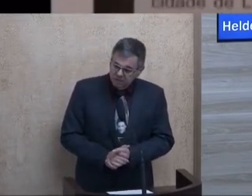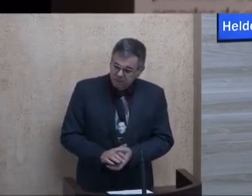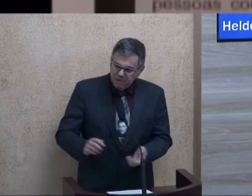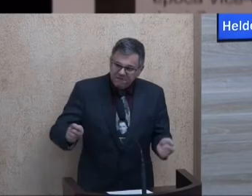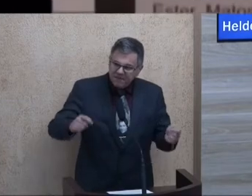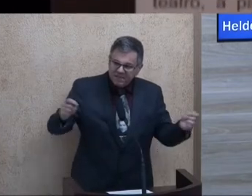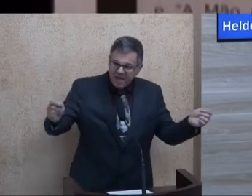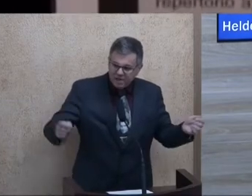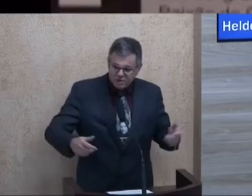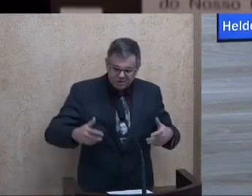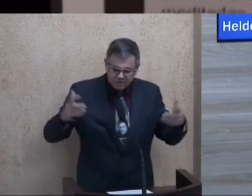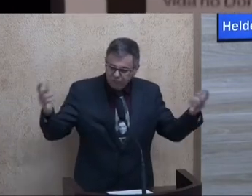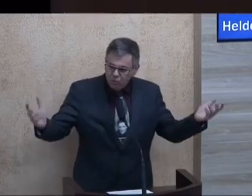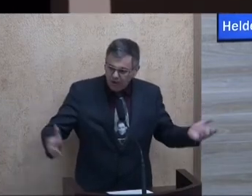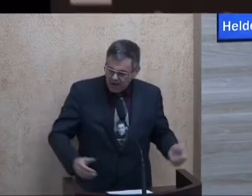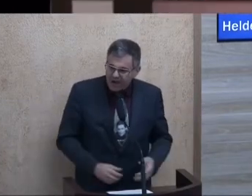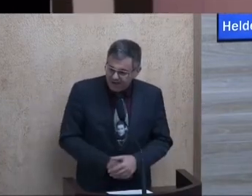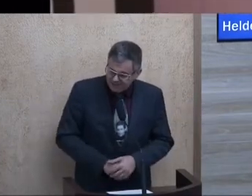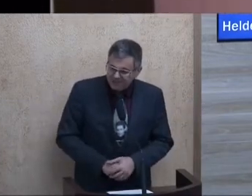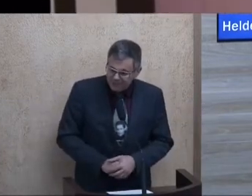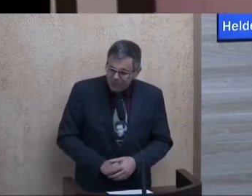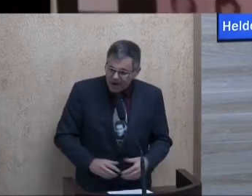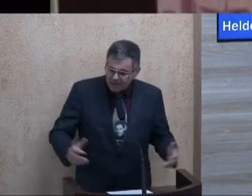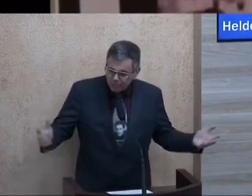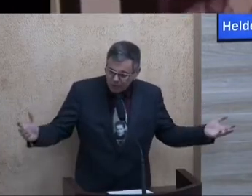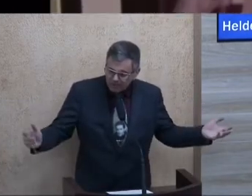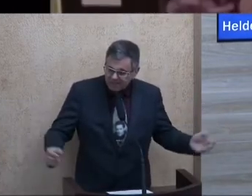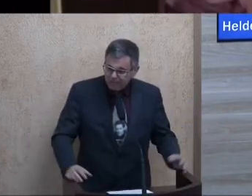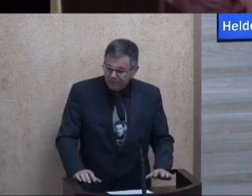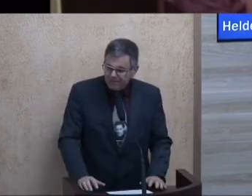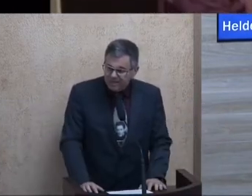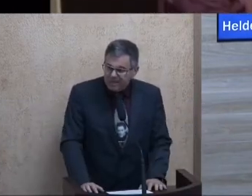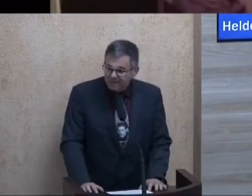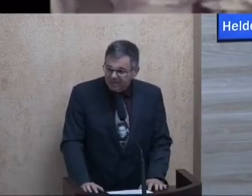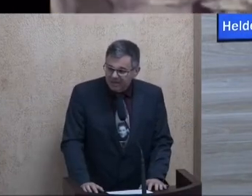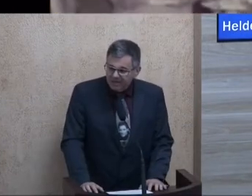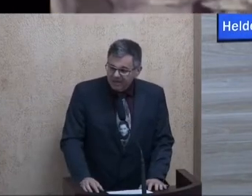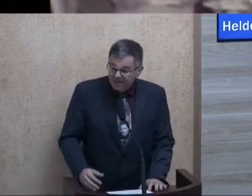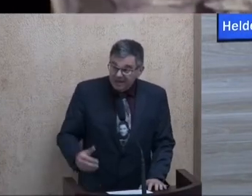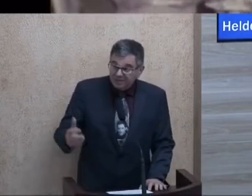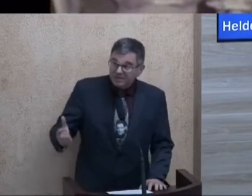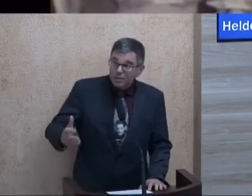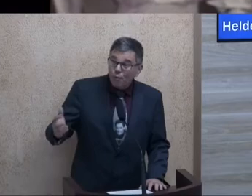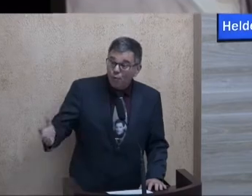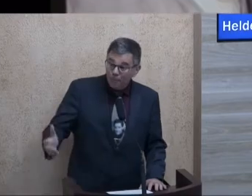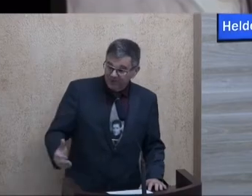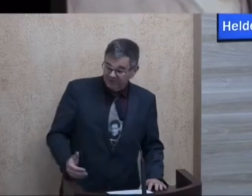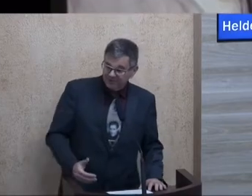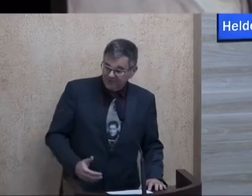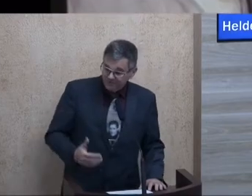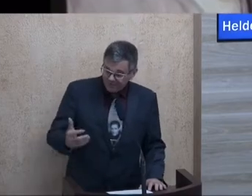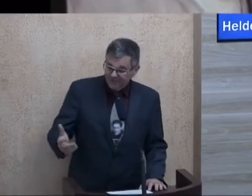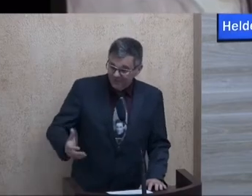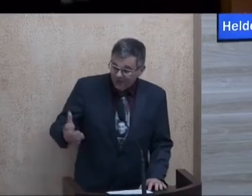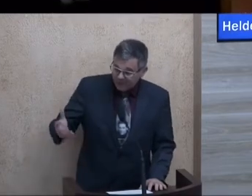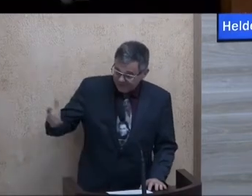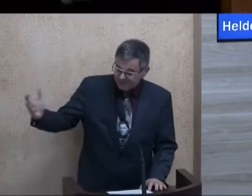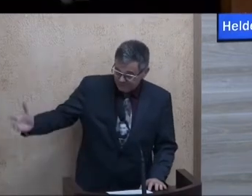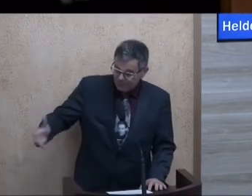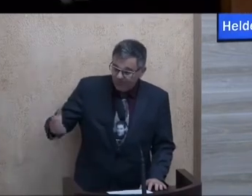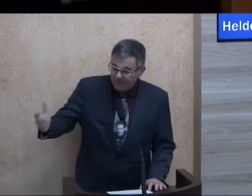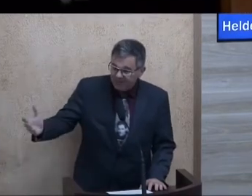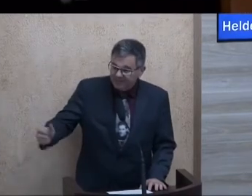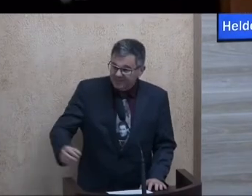Mir, de panfletagem, de divulgar a programação do cinema. Ele ia fazer compras para a